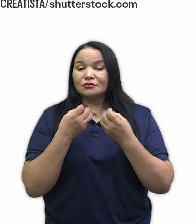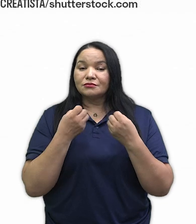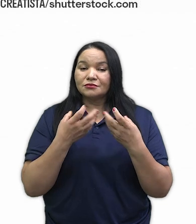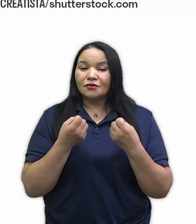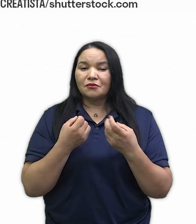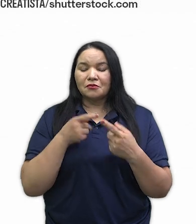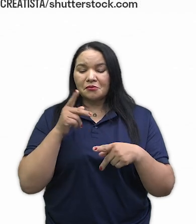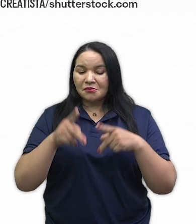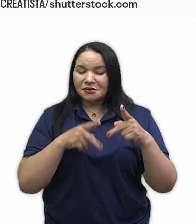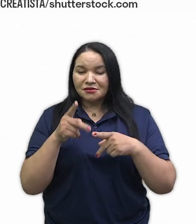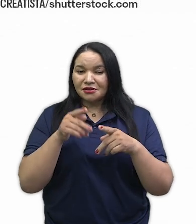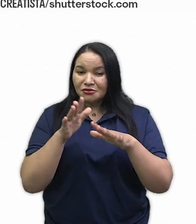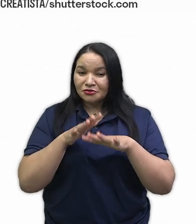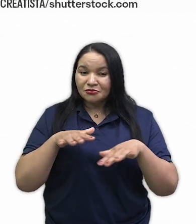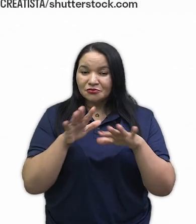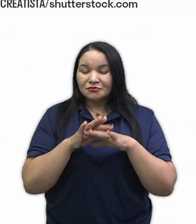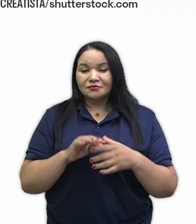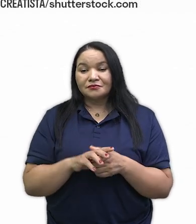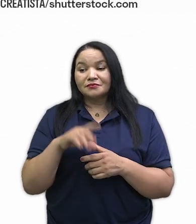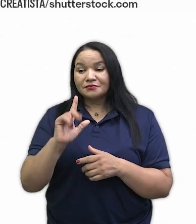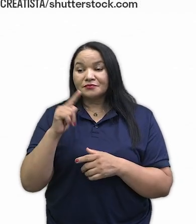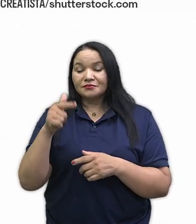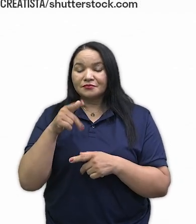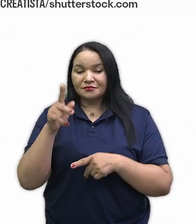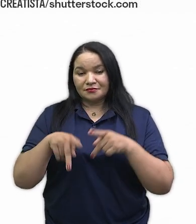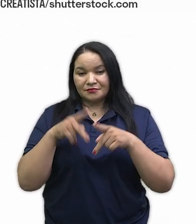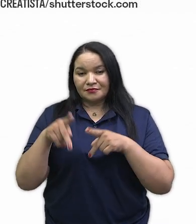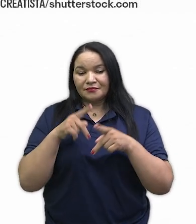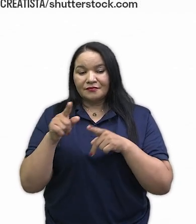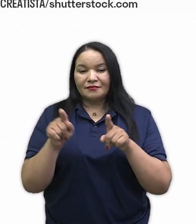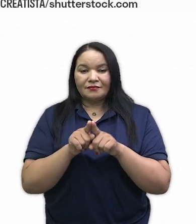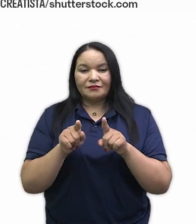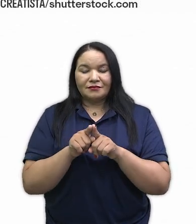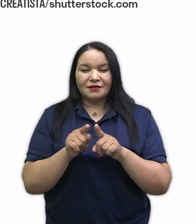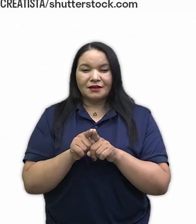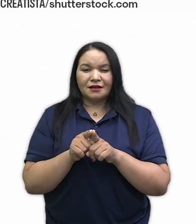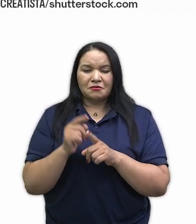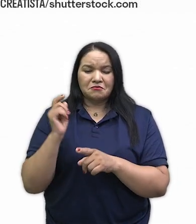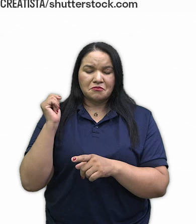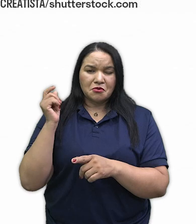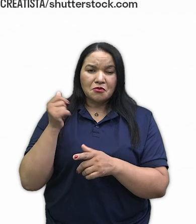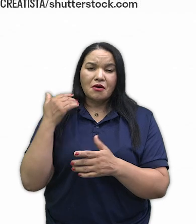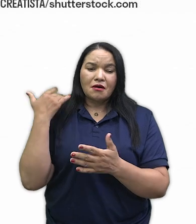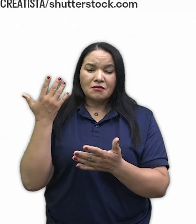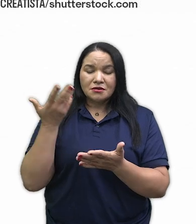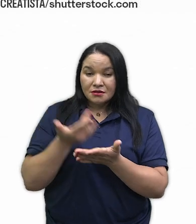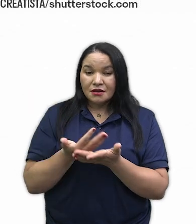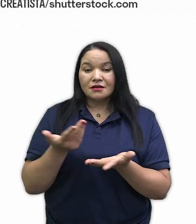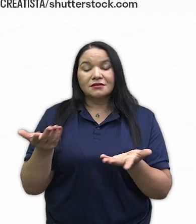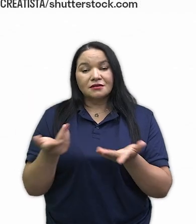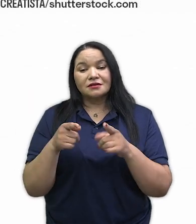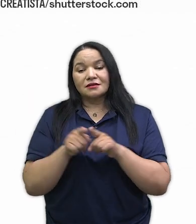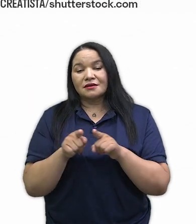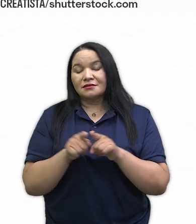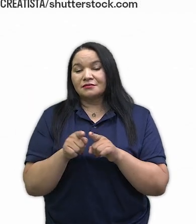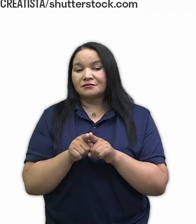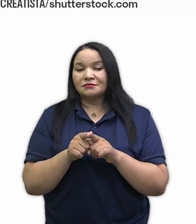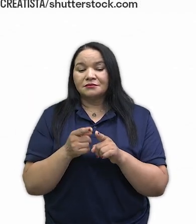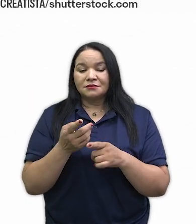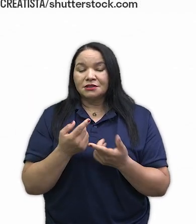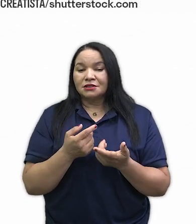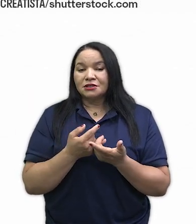na humanidade. Os outros povos, eles durante muito tempo arrecadaram, eles acumularam aquele nível